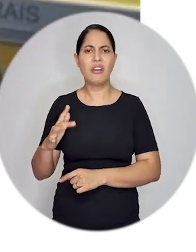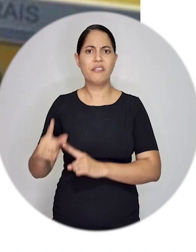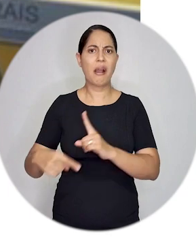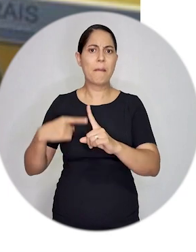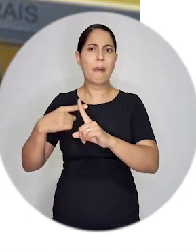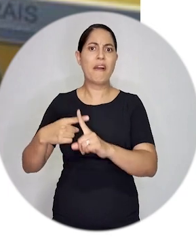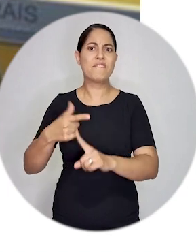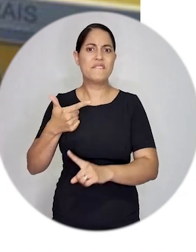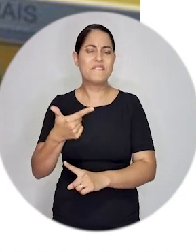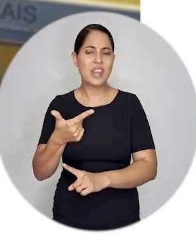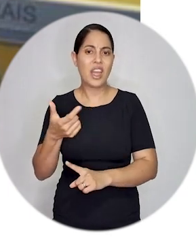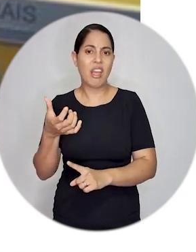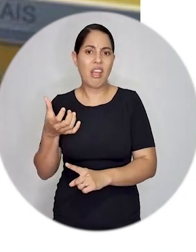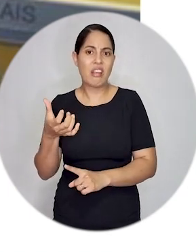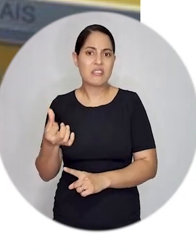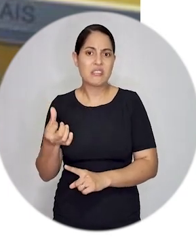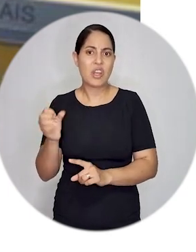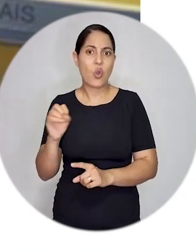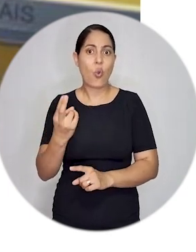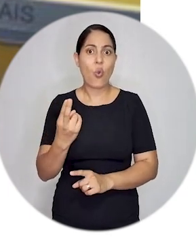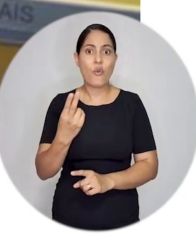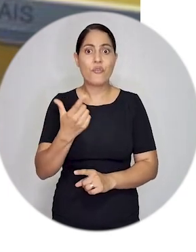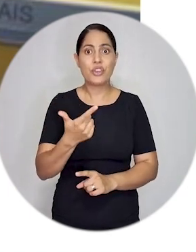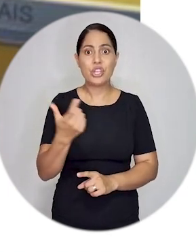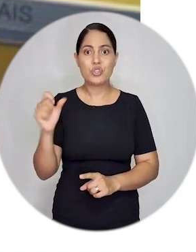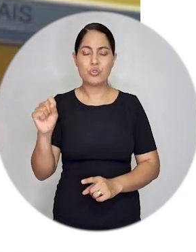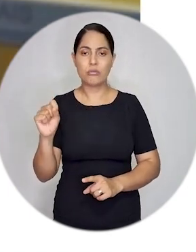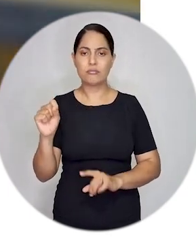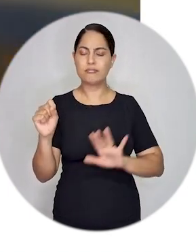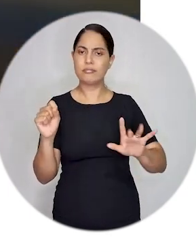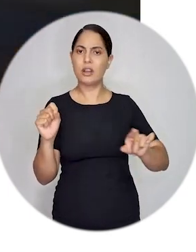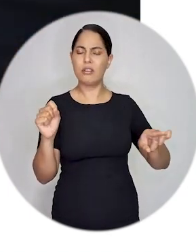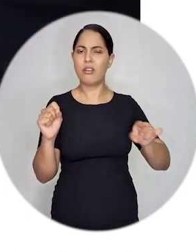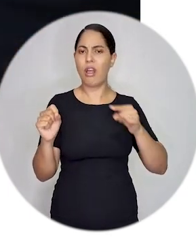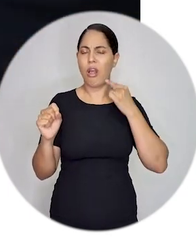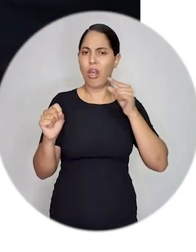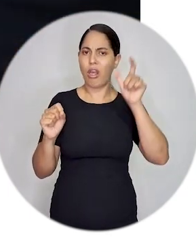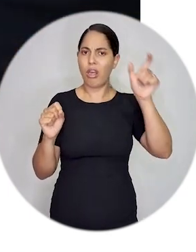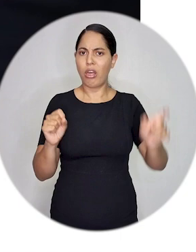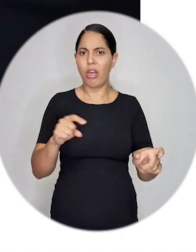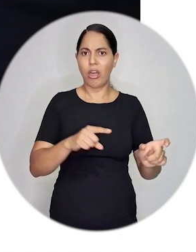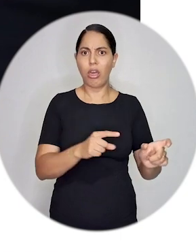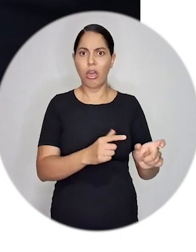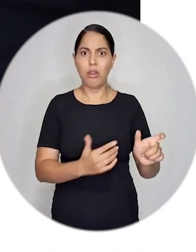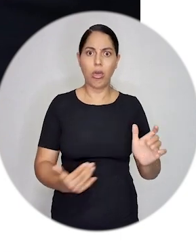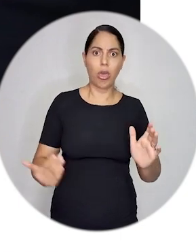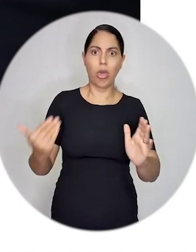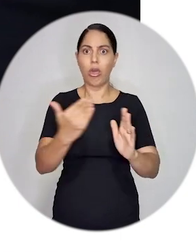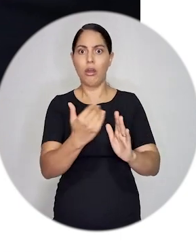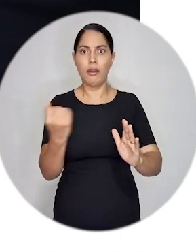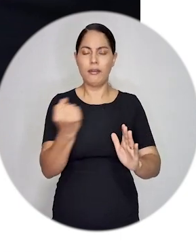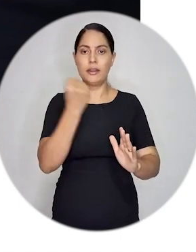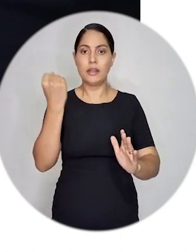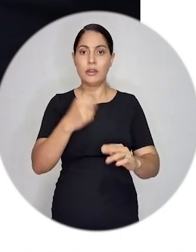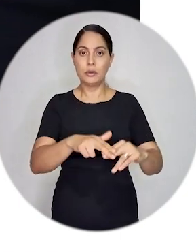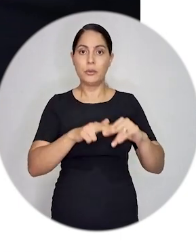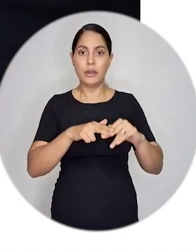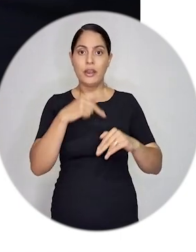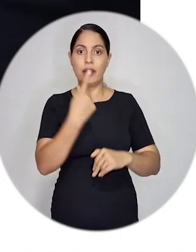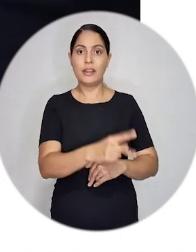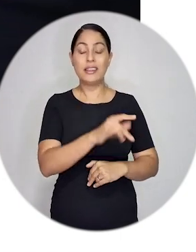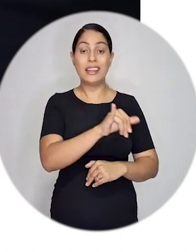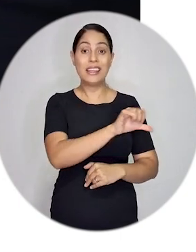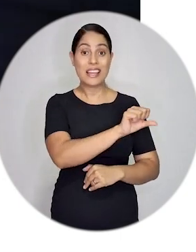em torno de 26 ou 28. No caso do advogado, isso é ainda mais gravoso, porque por força do regime de recolhimento